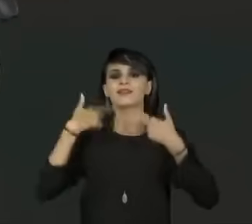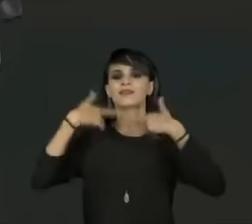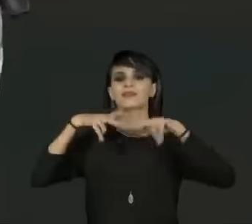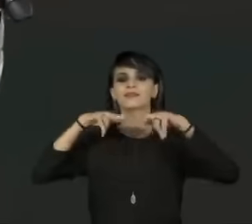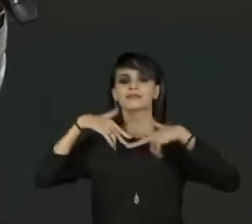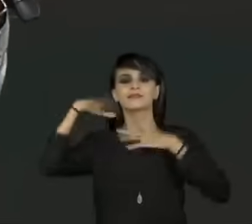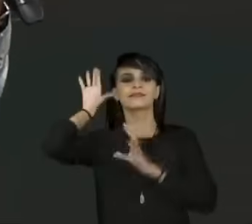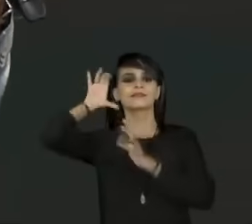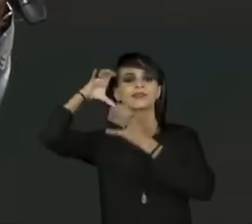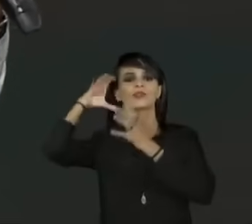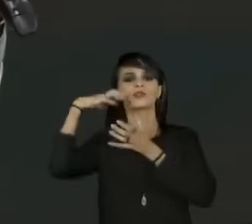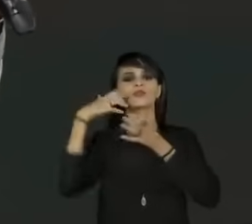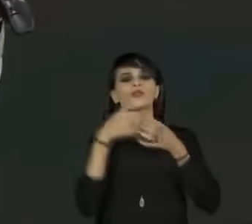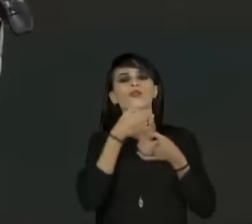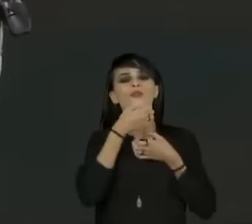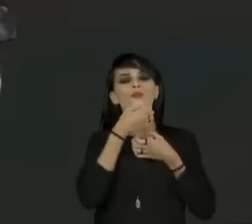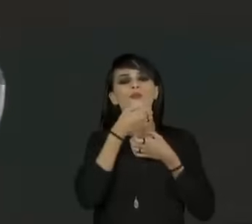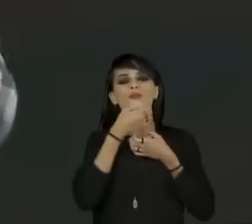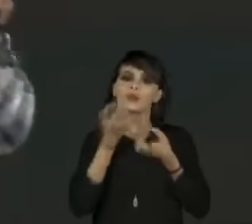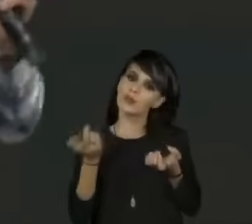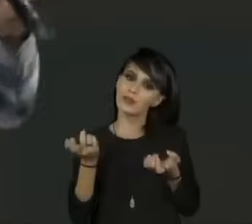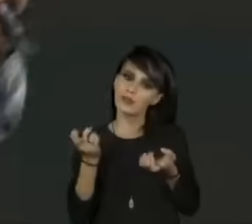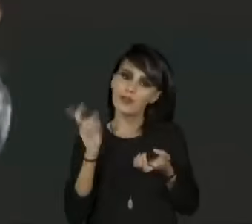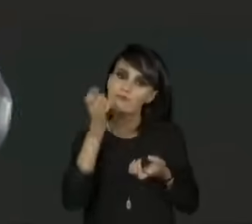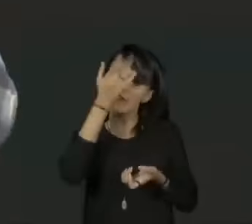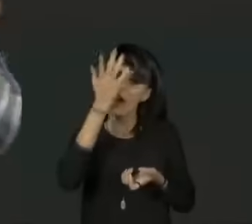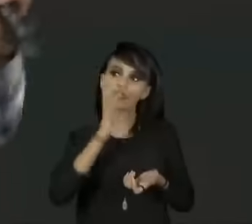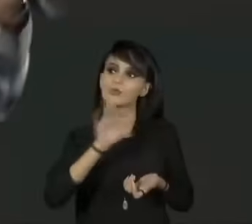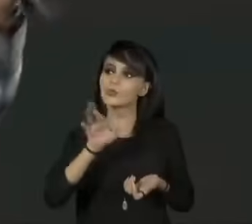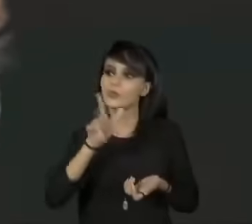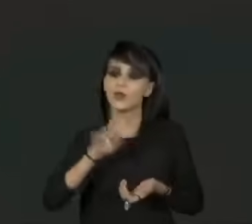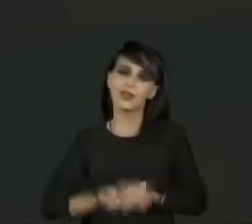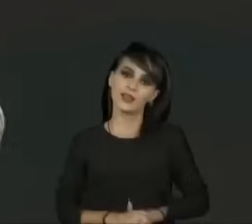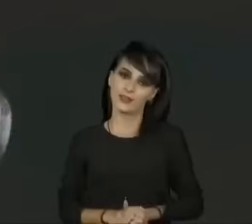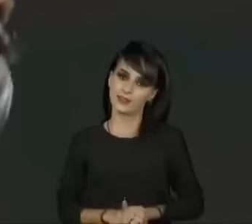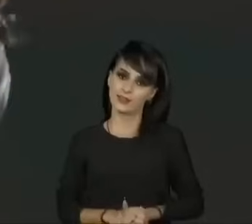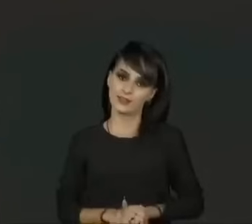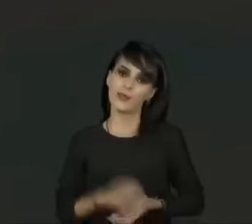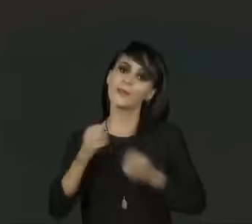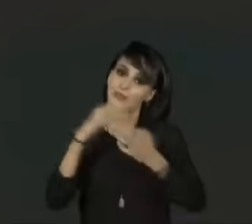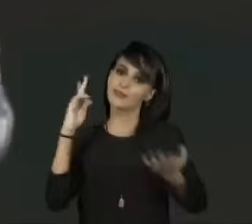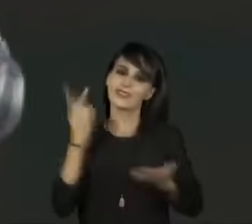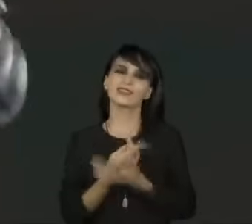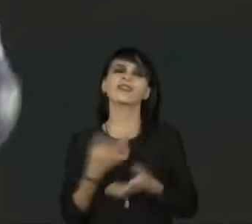tomando caldo de cana ou suco de laranja Milagre Vai Chegar